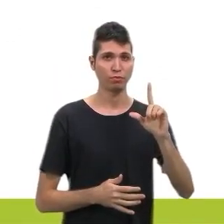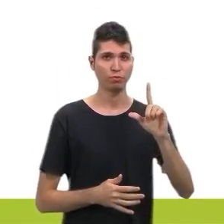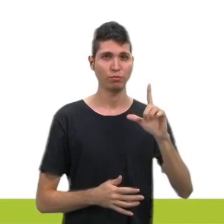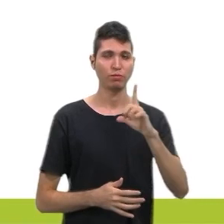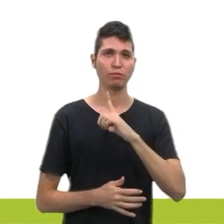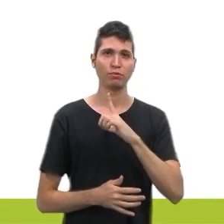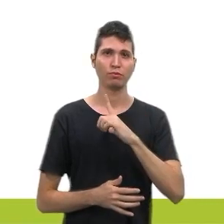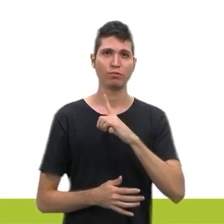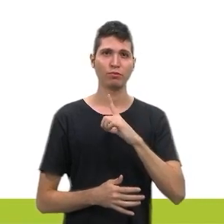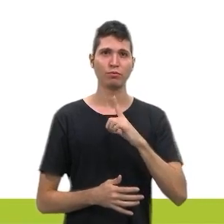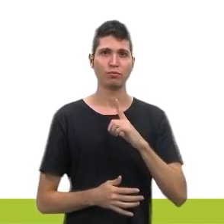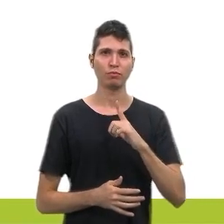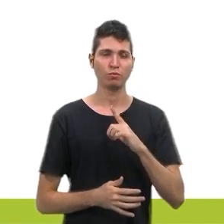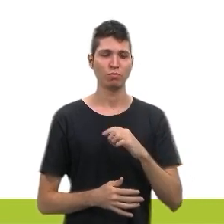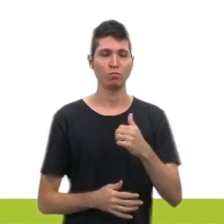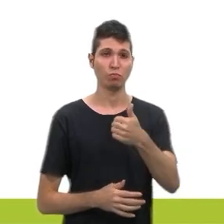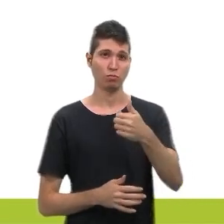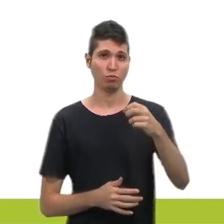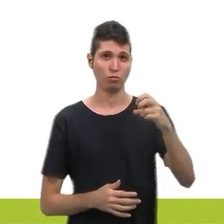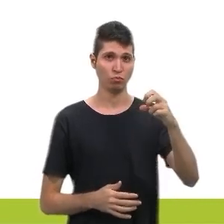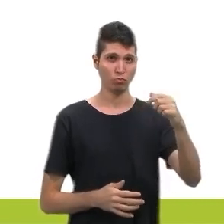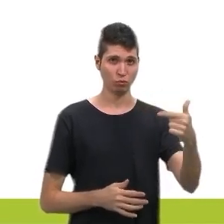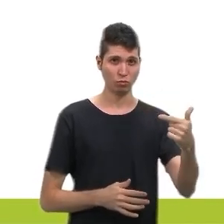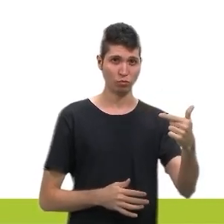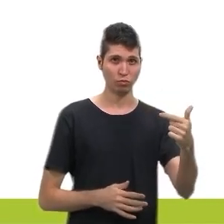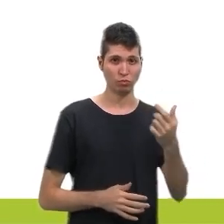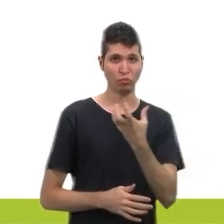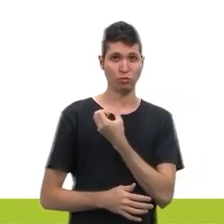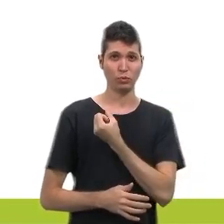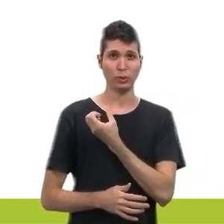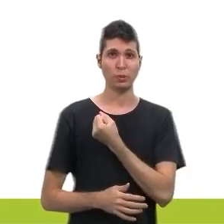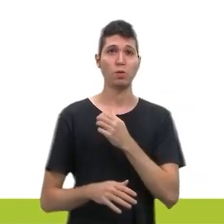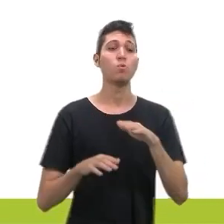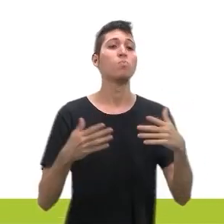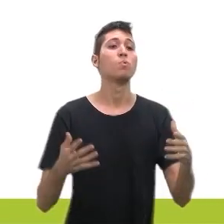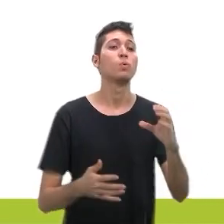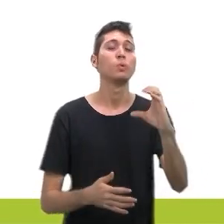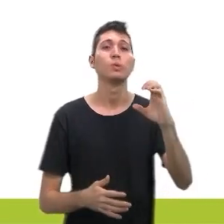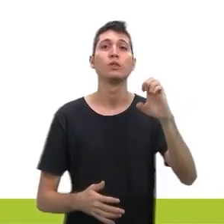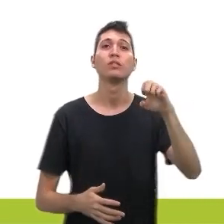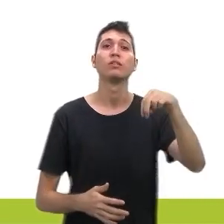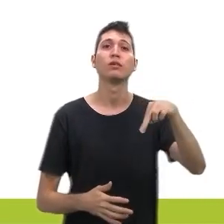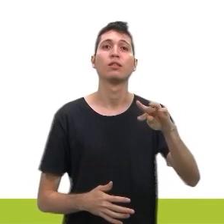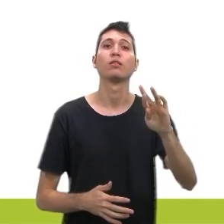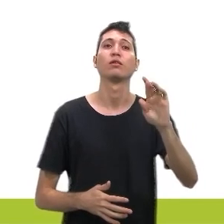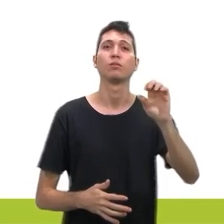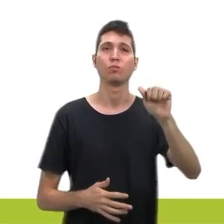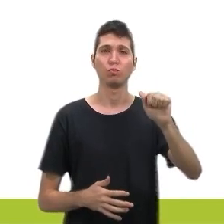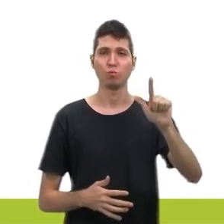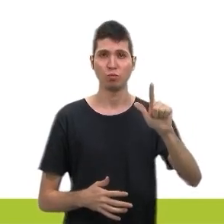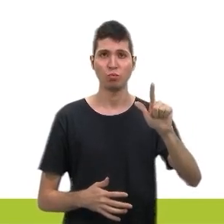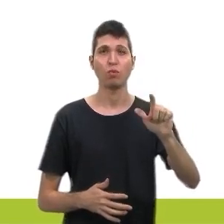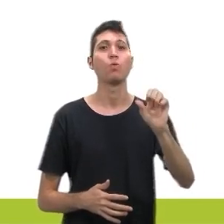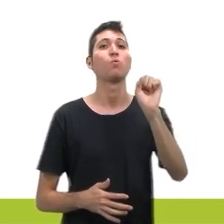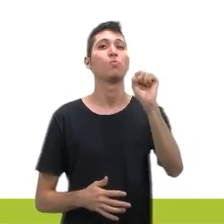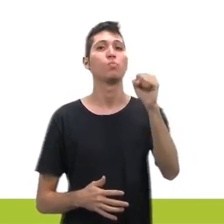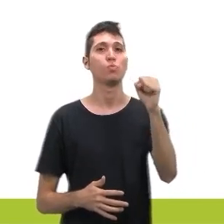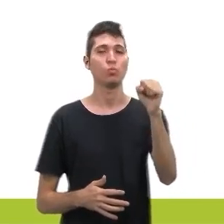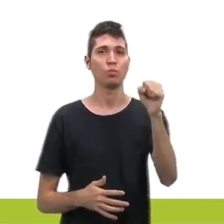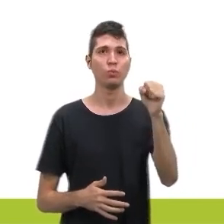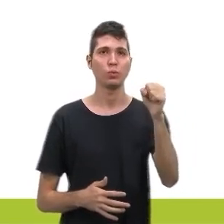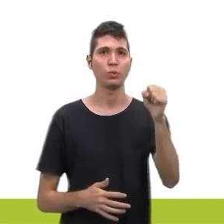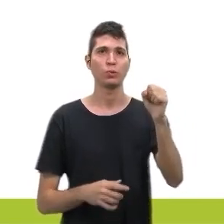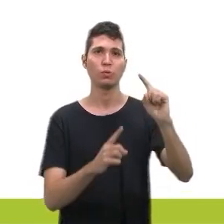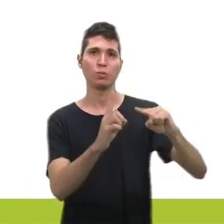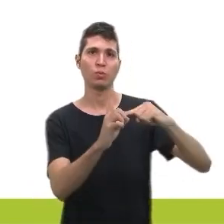né? E verifica, são 12 números, vou pegar os dois centrais. Ó. Quem são os dois centrais? O 8 e o 10. Lembra da dica? Soma o 8 e o